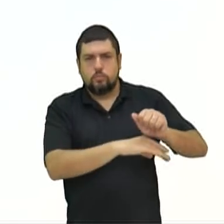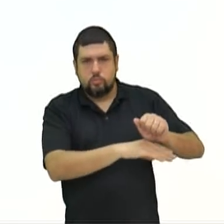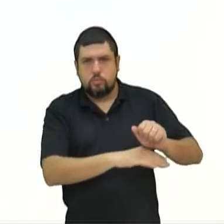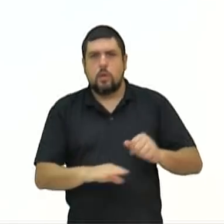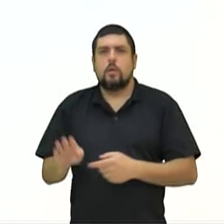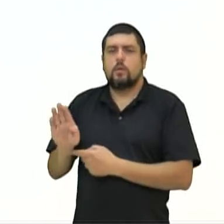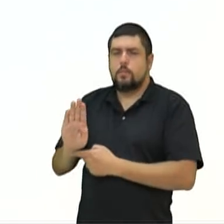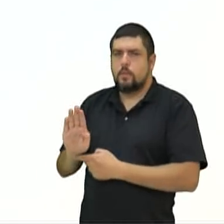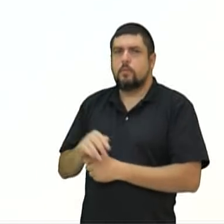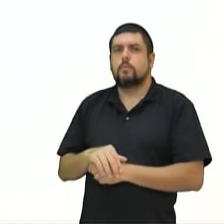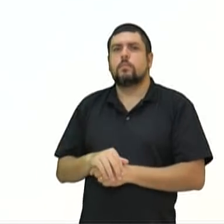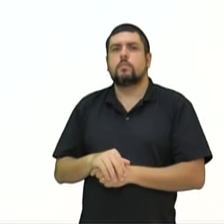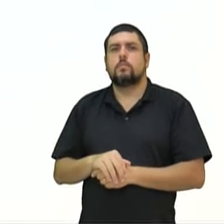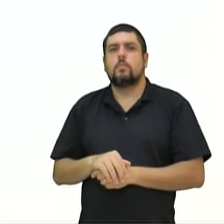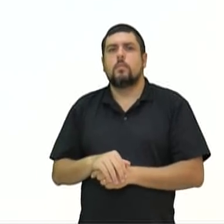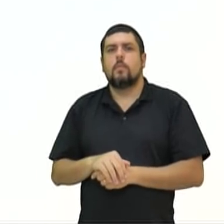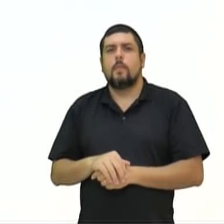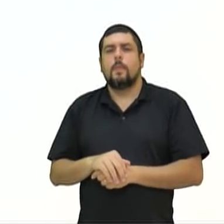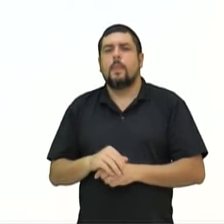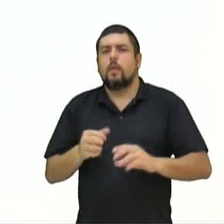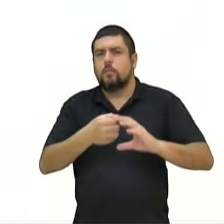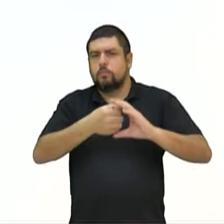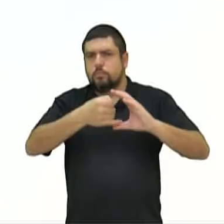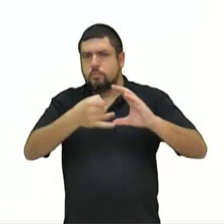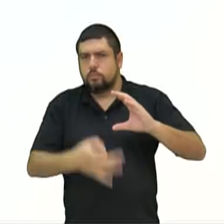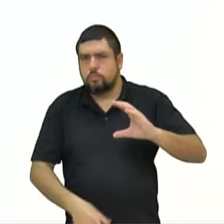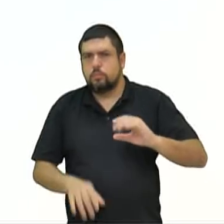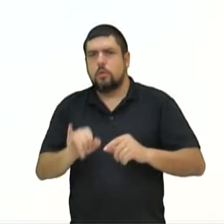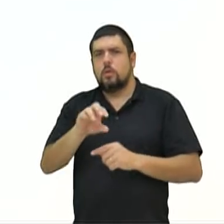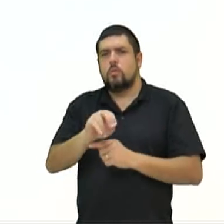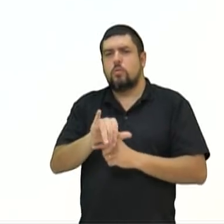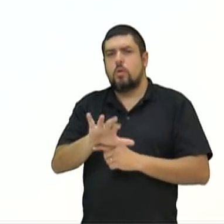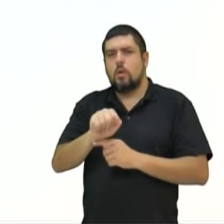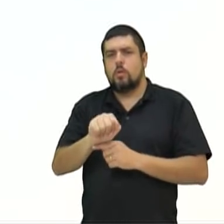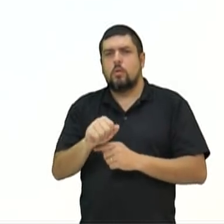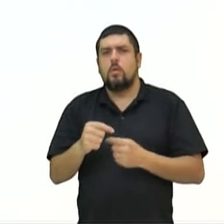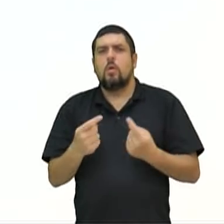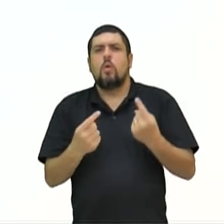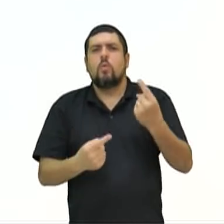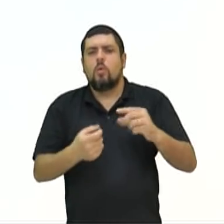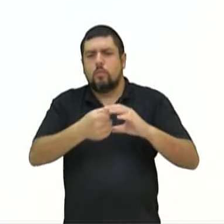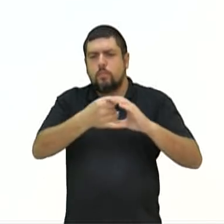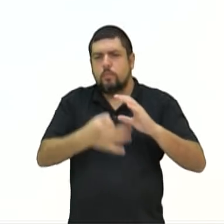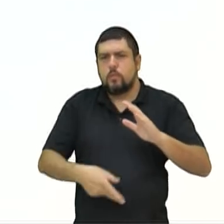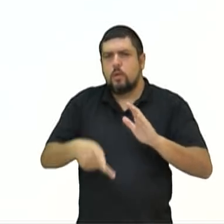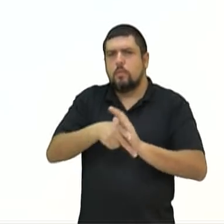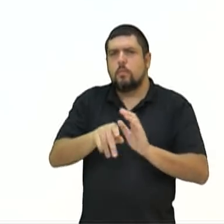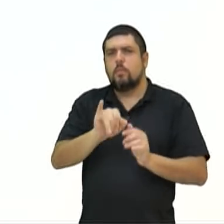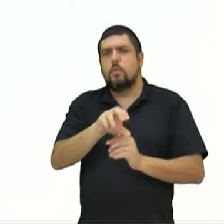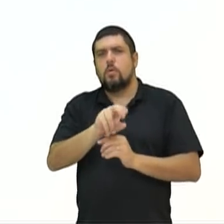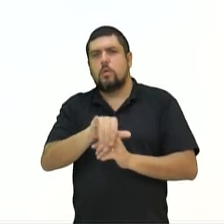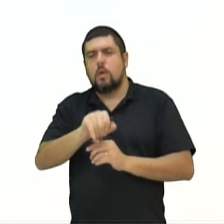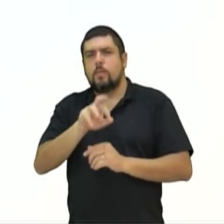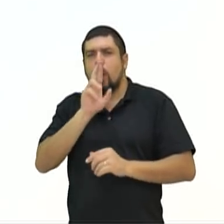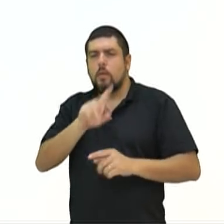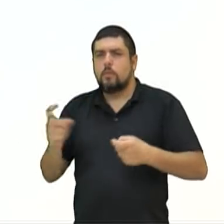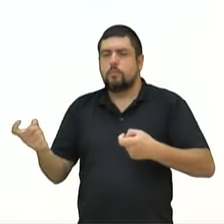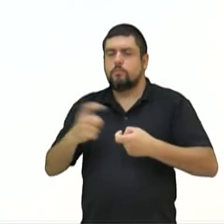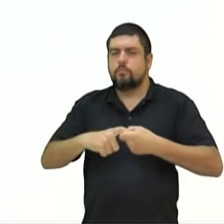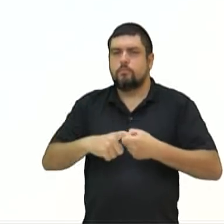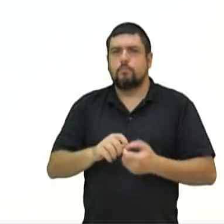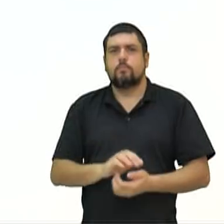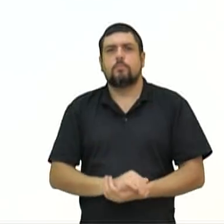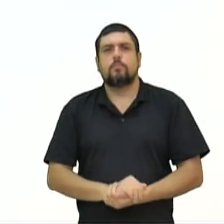bases. Qual características as soluções iônicas apresentam? Qual dessas é uma característica de solução iônica? Responde e eu já venho.